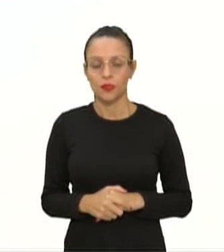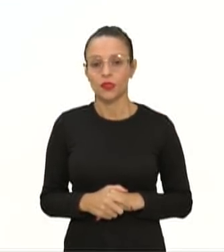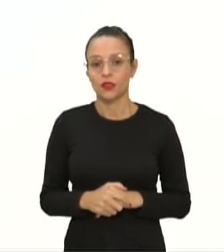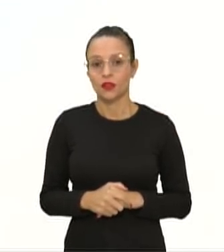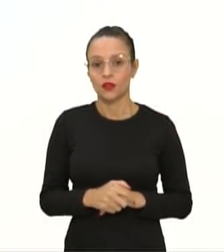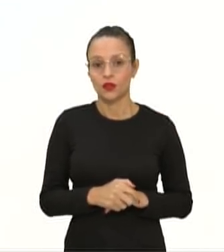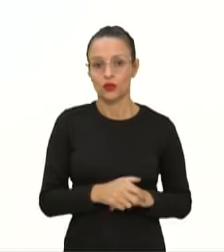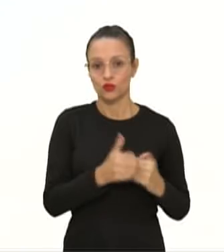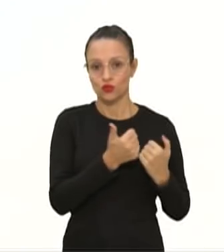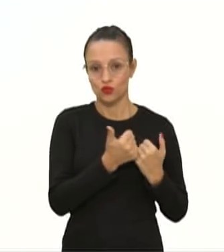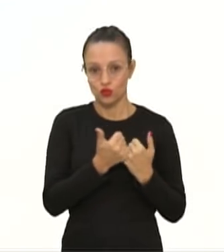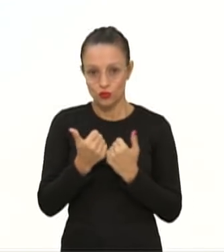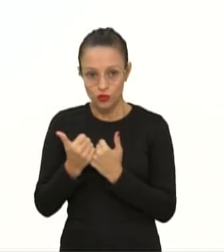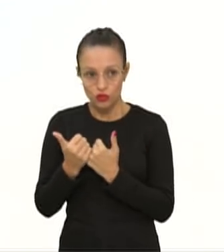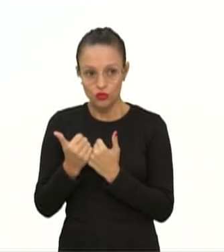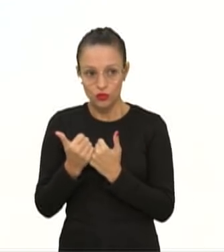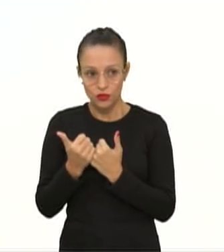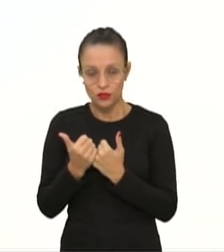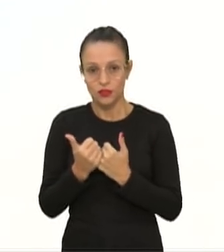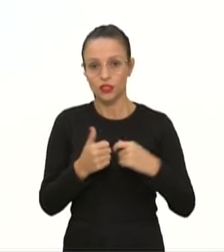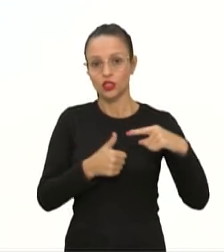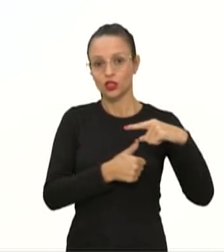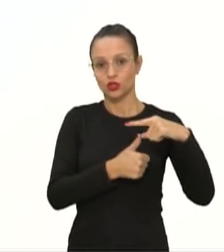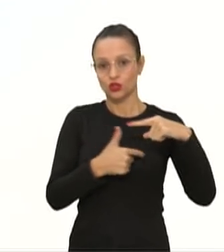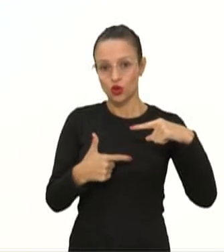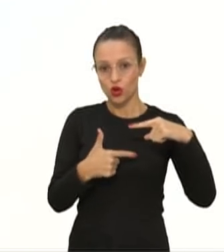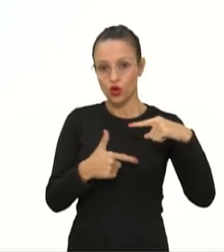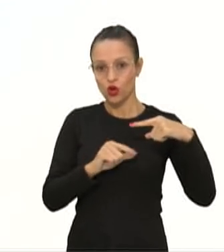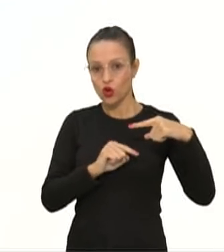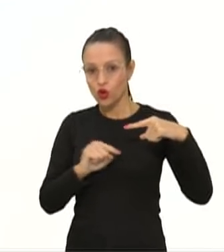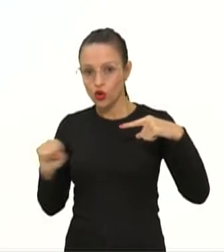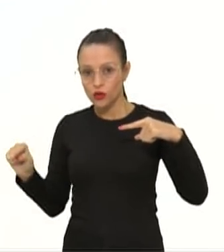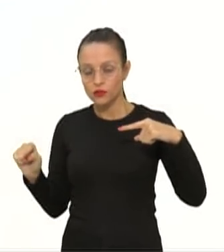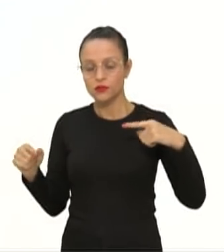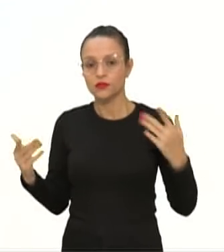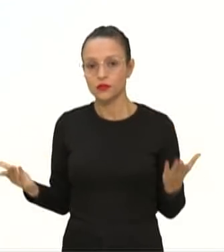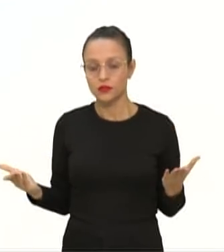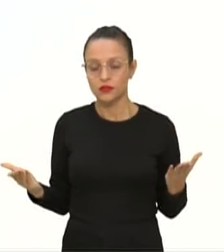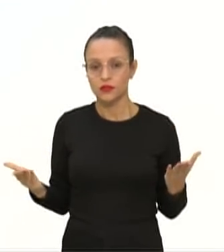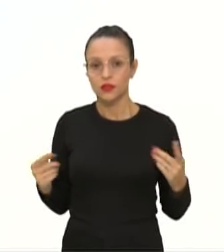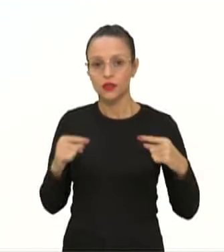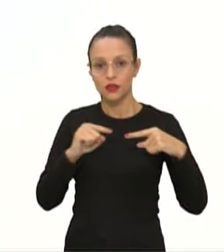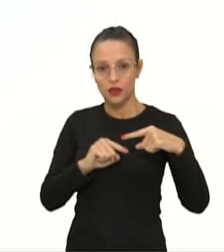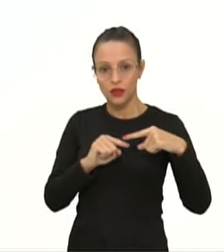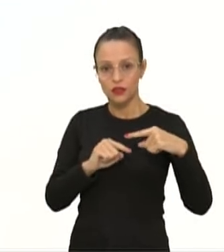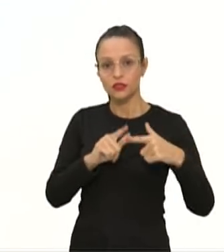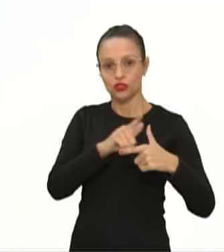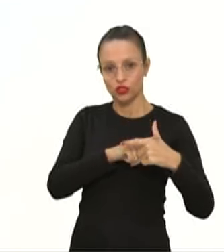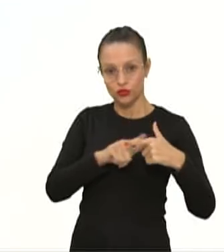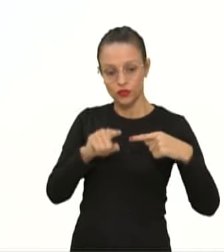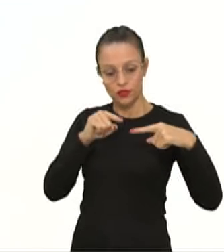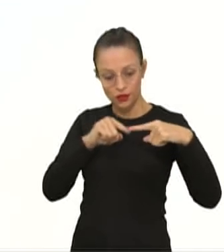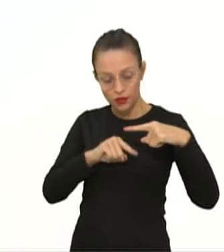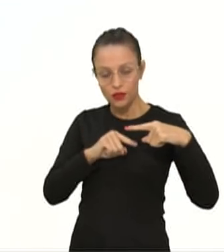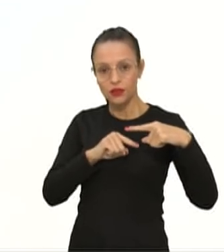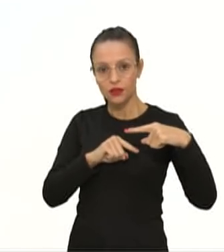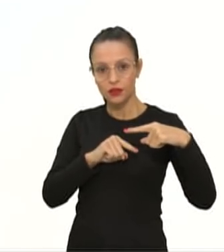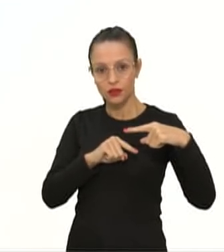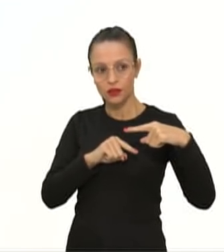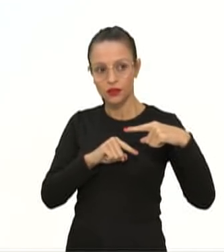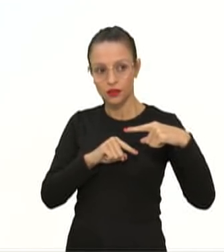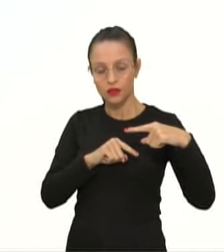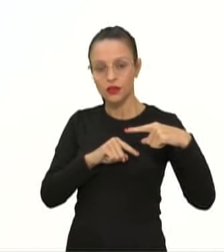Substitui os denominadores por 12. E para montar o numerador, como é que eu faço? Pega o 12, divide pelo de baixo, que é o 3,